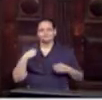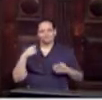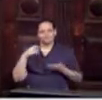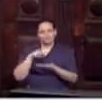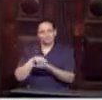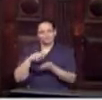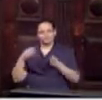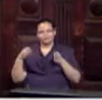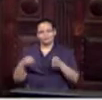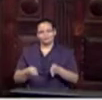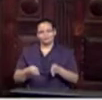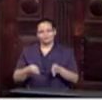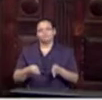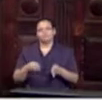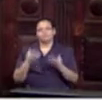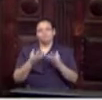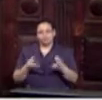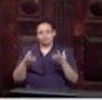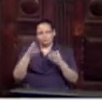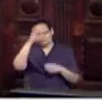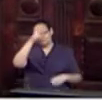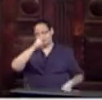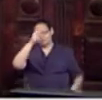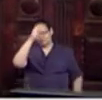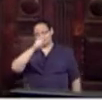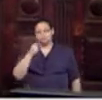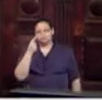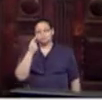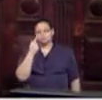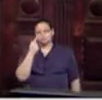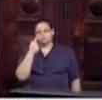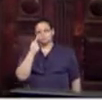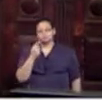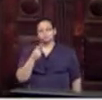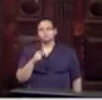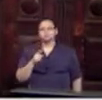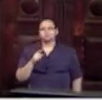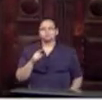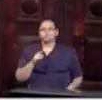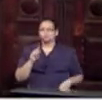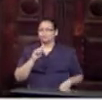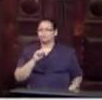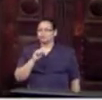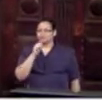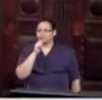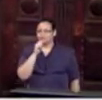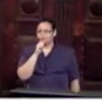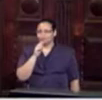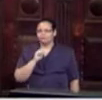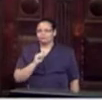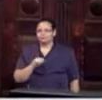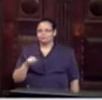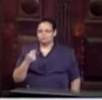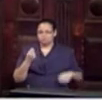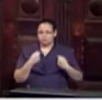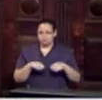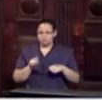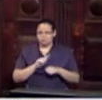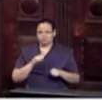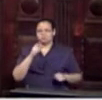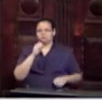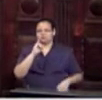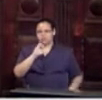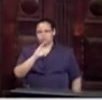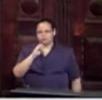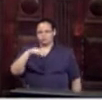setor hortifruti-grangeiro. Se não, vejamos, ficam isentos relativamente ao recolhimento do